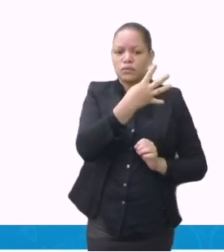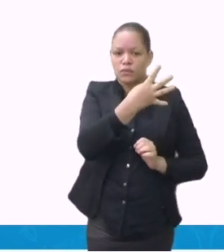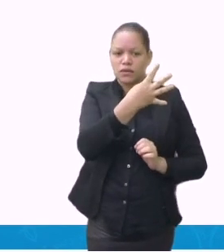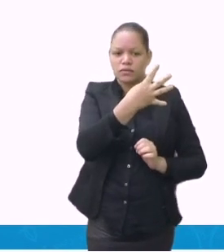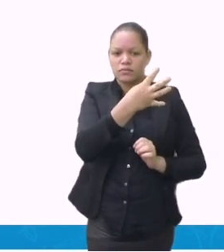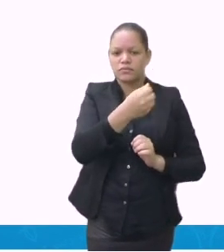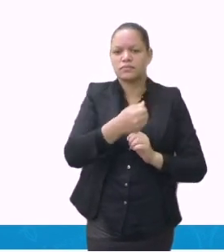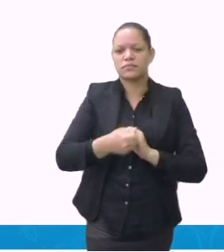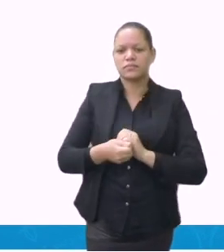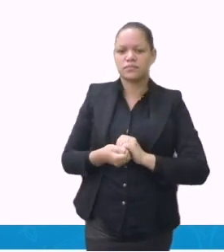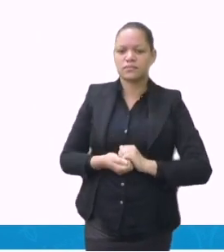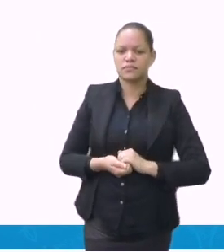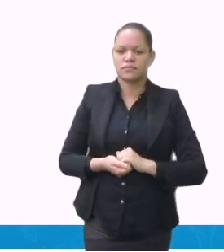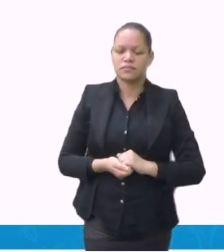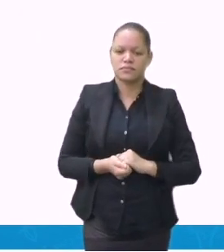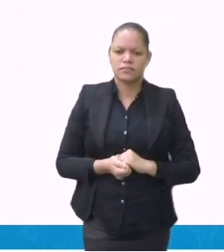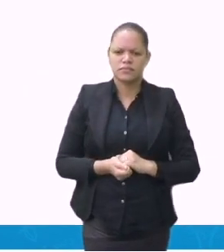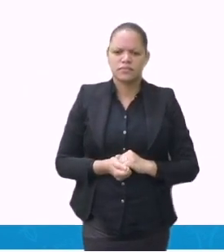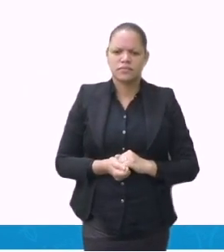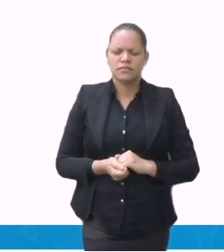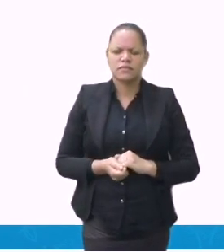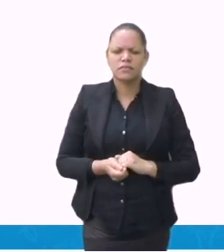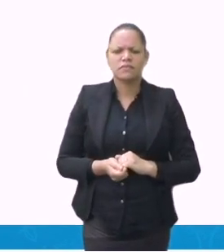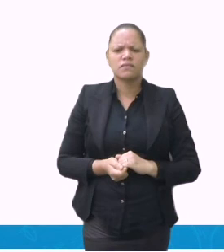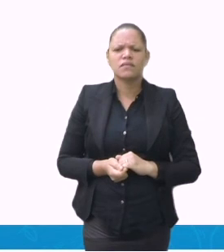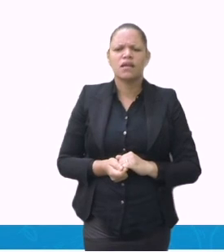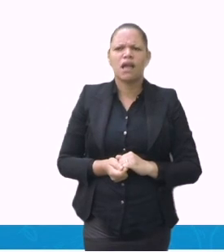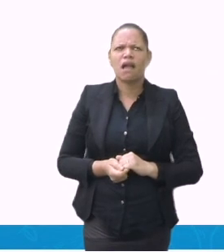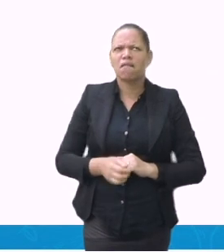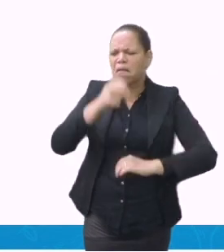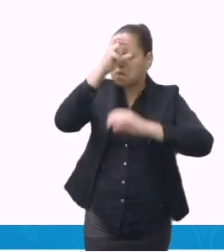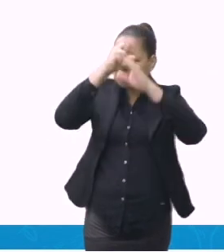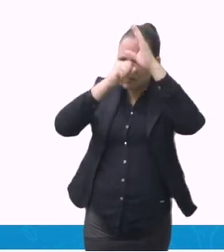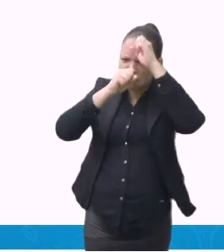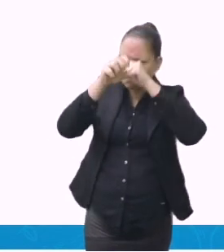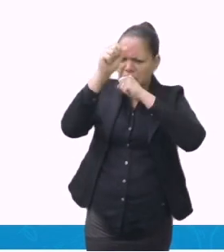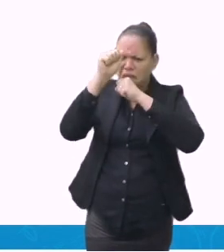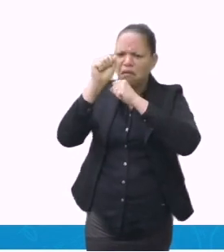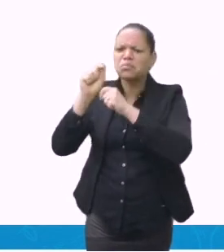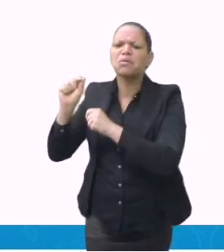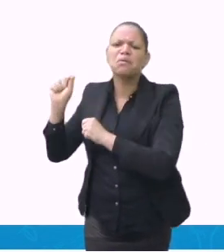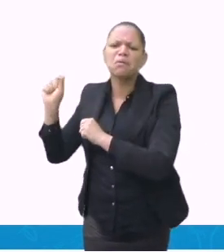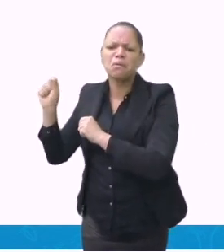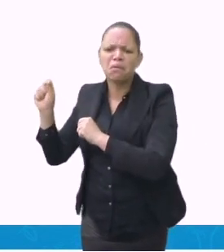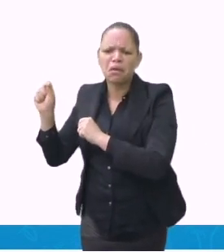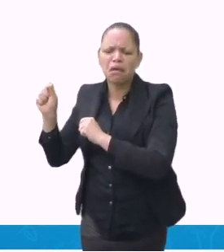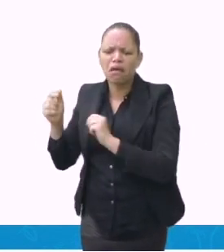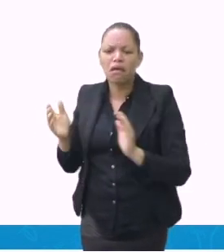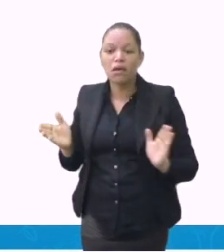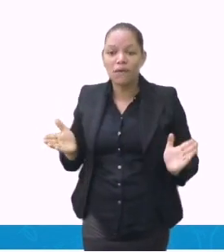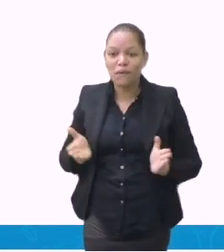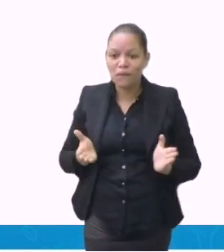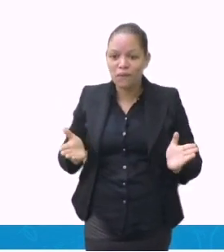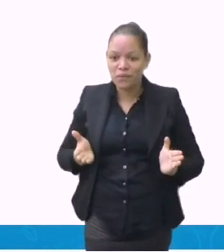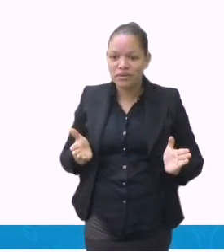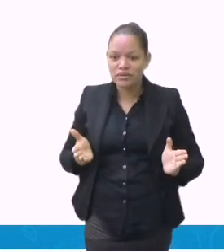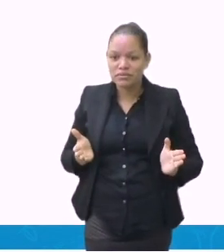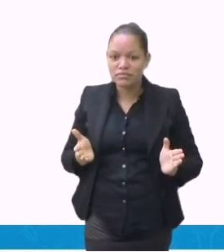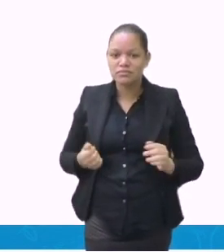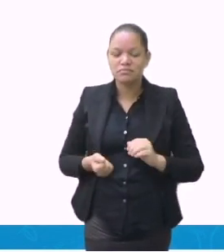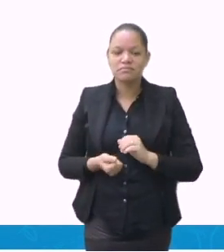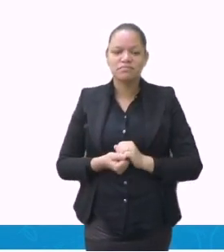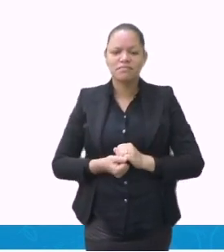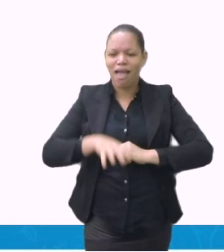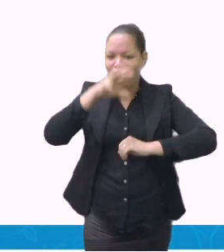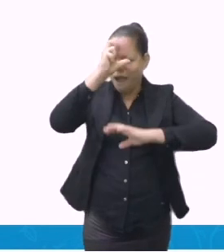4. O que aprendemos na aula de hoje? Hoje, aprendemos o quanto é